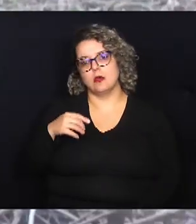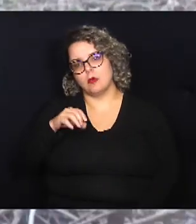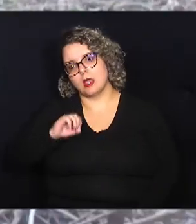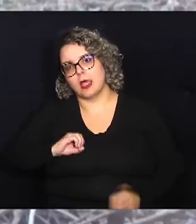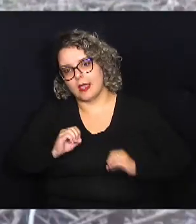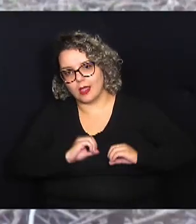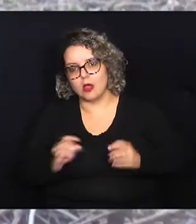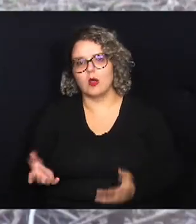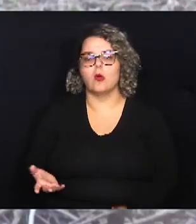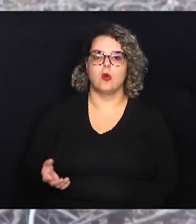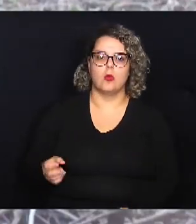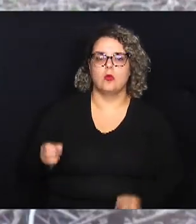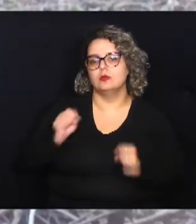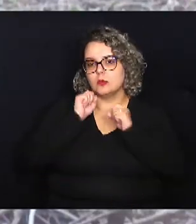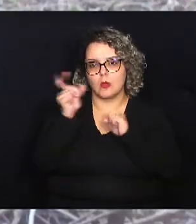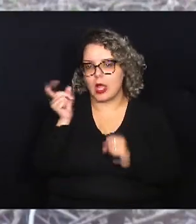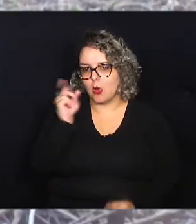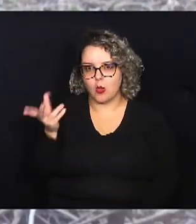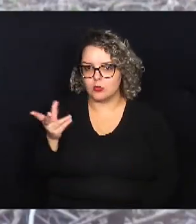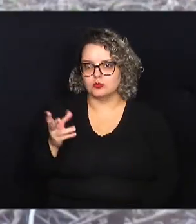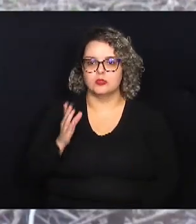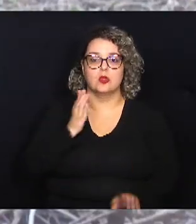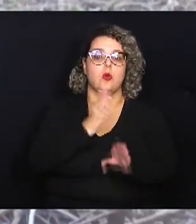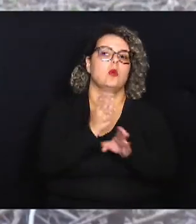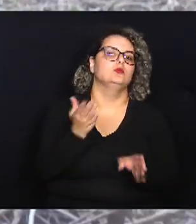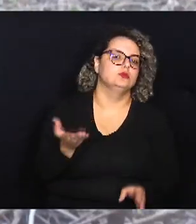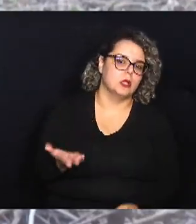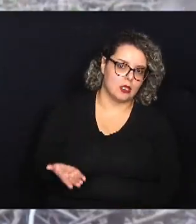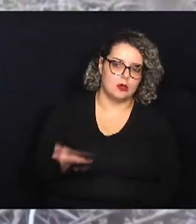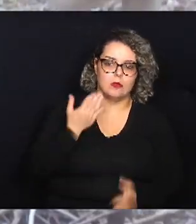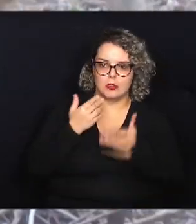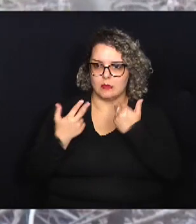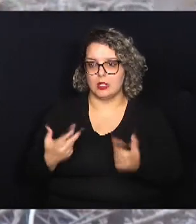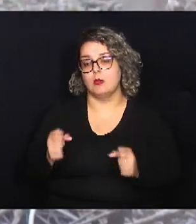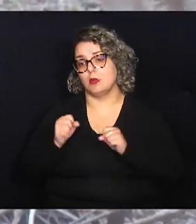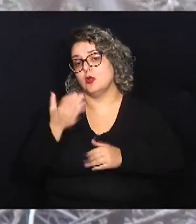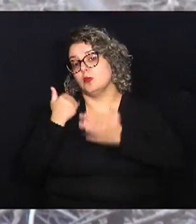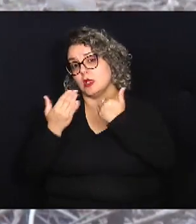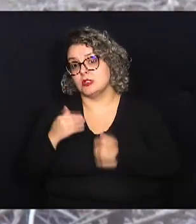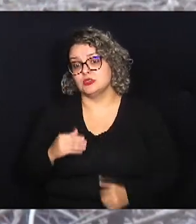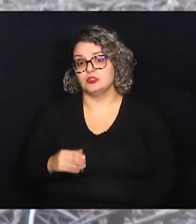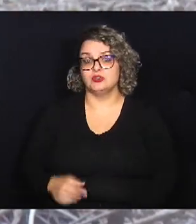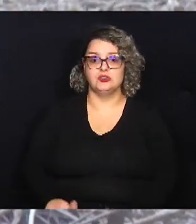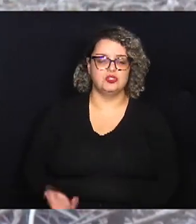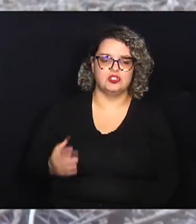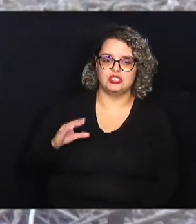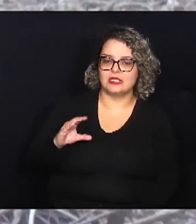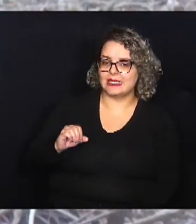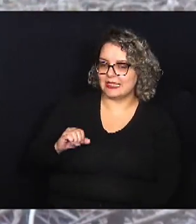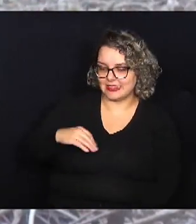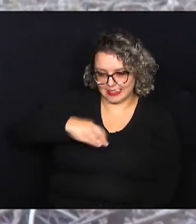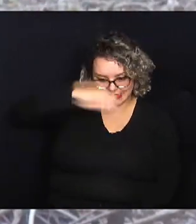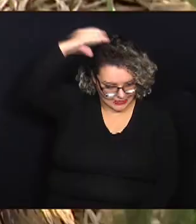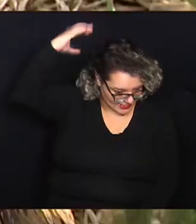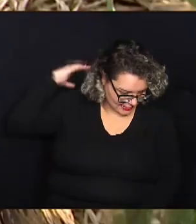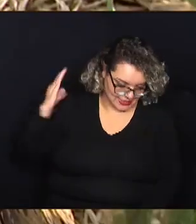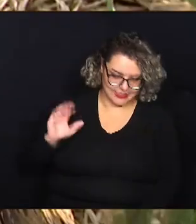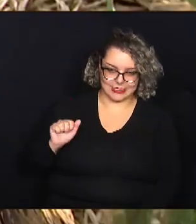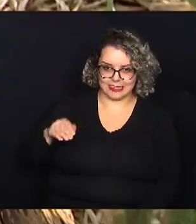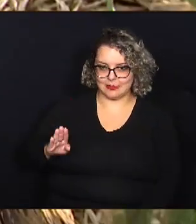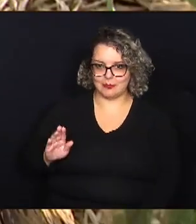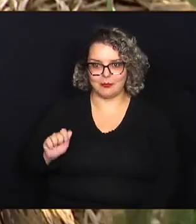ao momento em que ela vai encontrar esse alimento. Né? Elas podem se alimentar de gambás, tatus, da própria